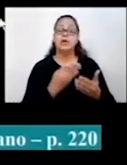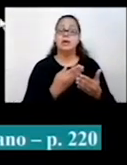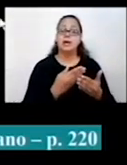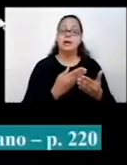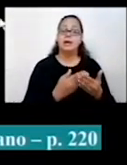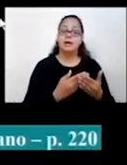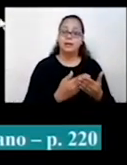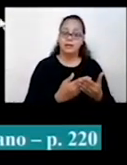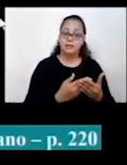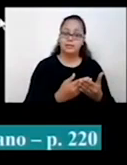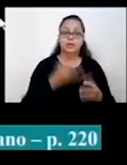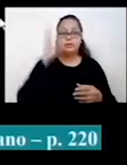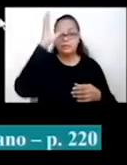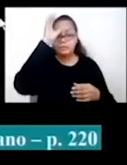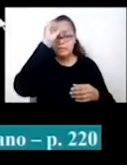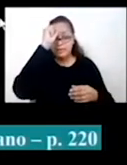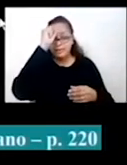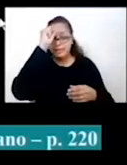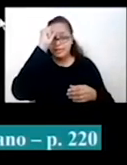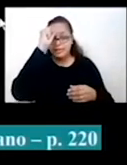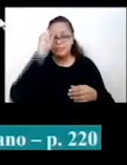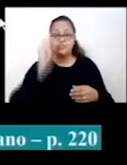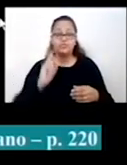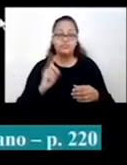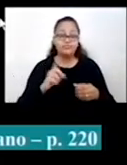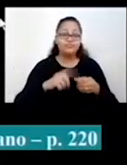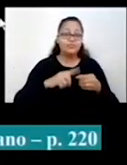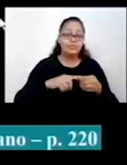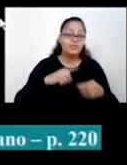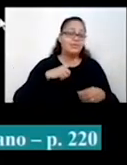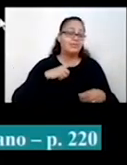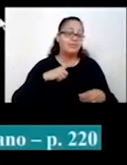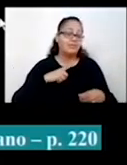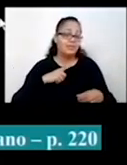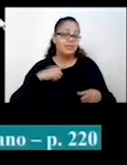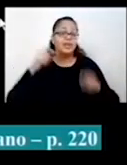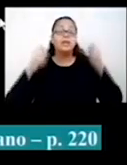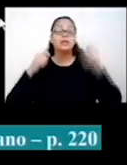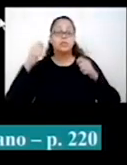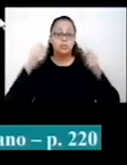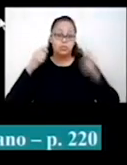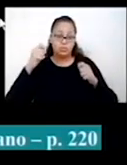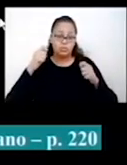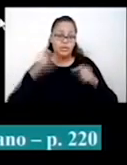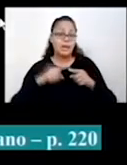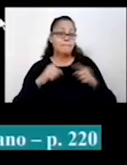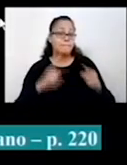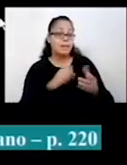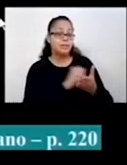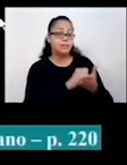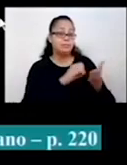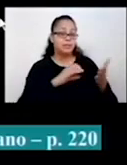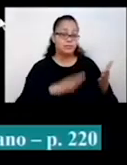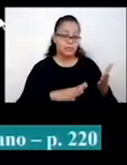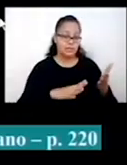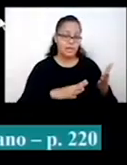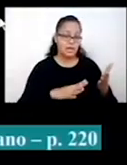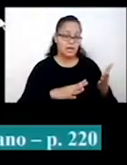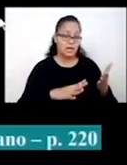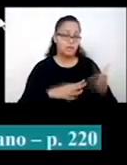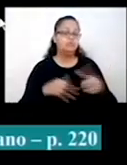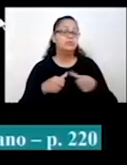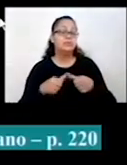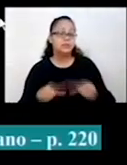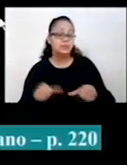todas as cidades têm indústrias, mas a atividade comercial é uma atividade praticamente é uma atividade que é